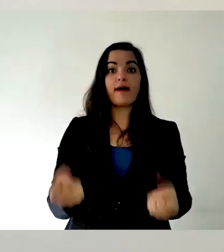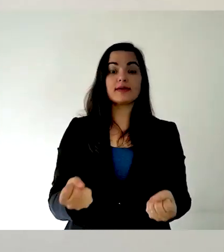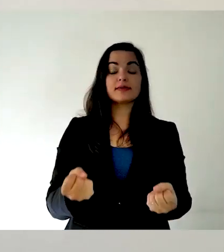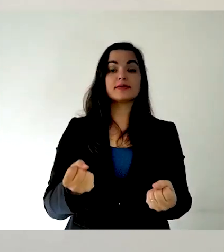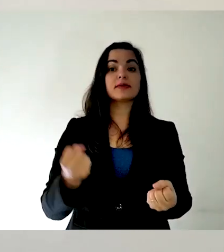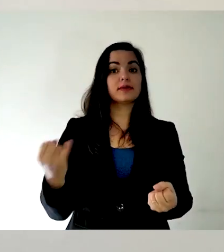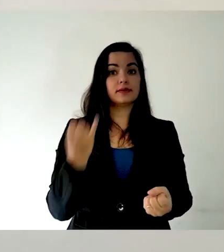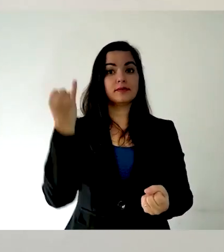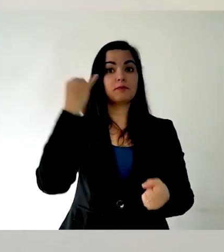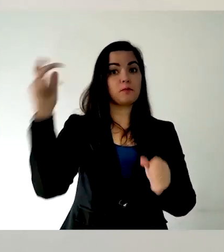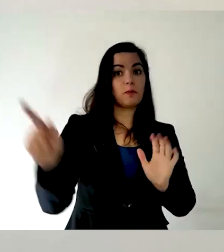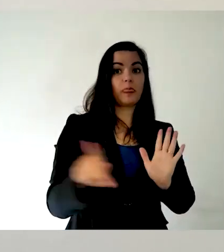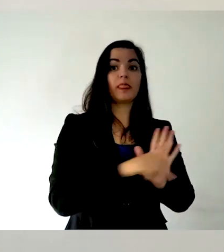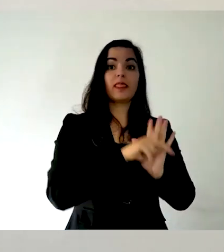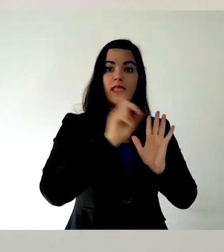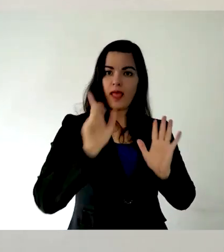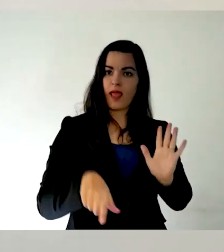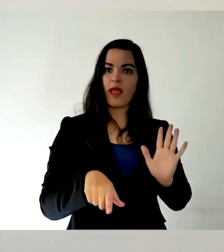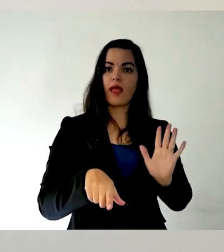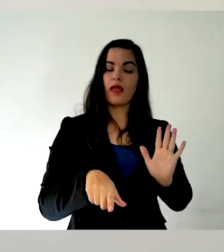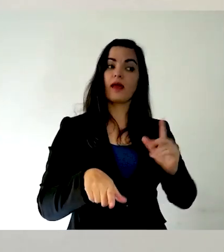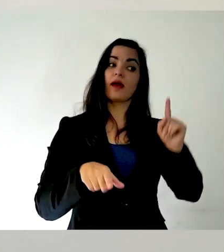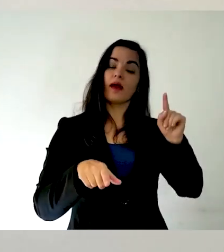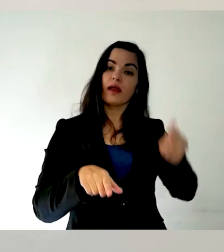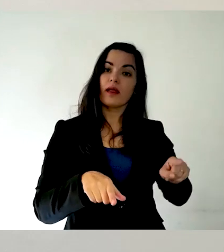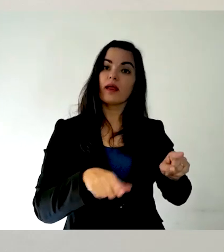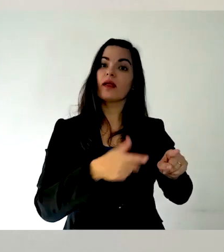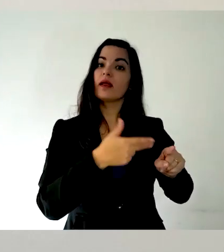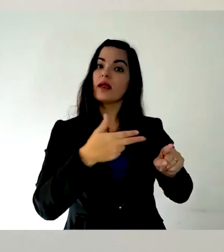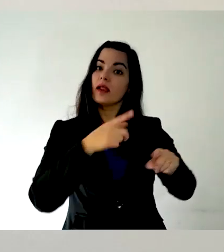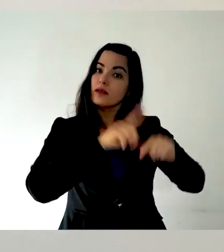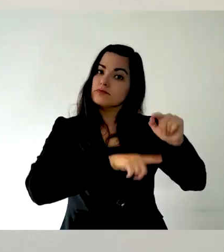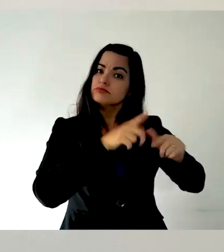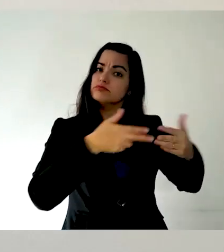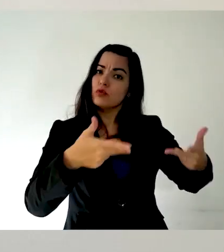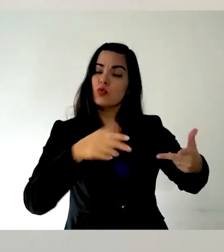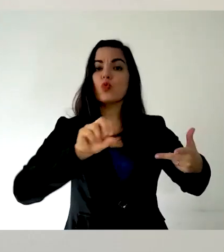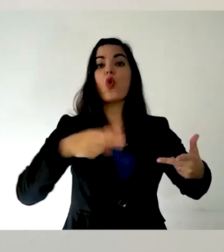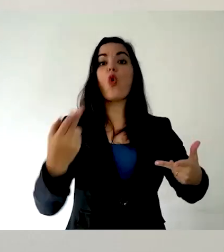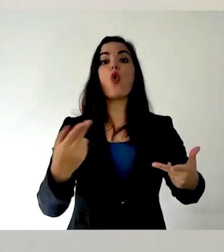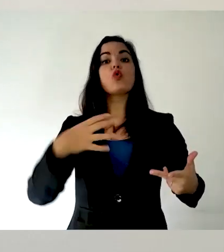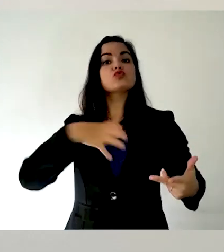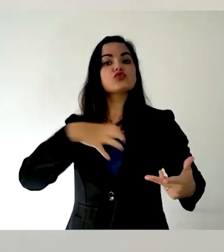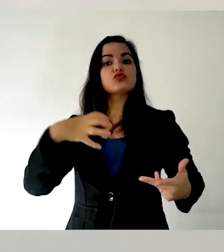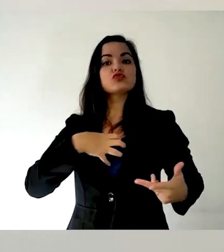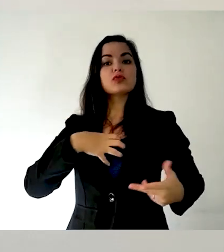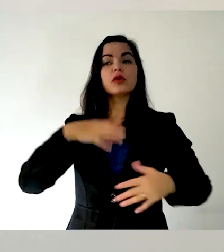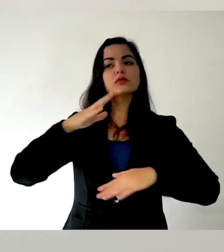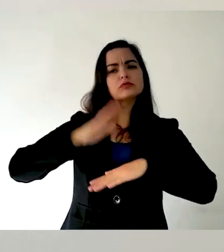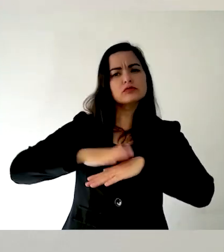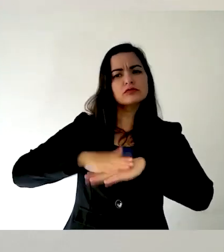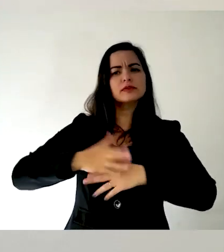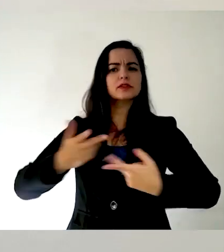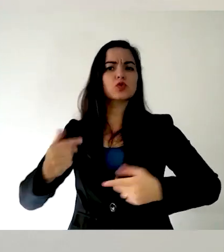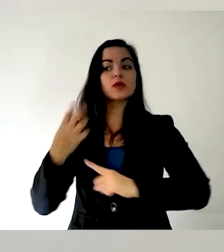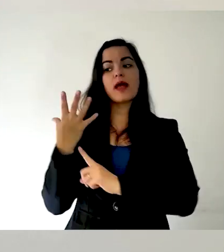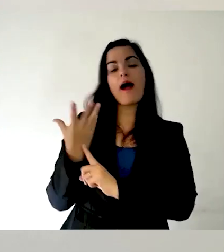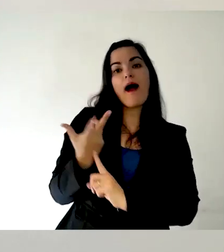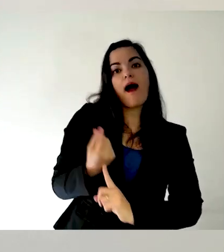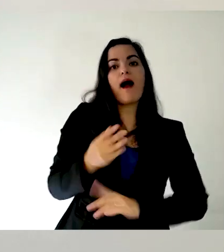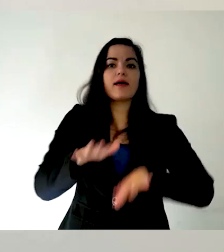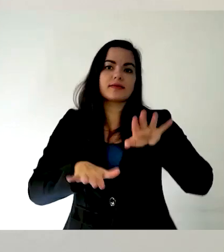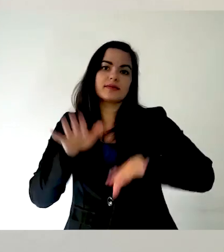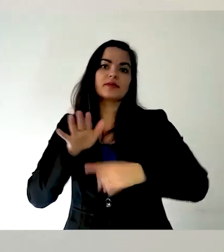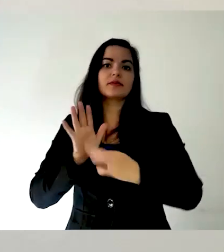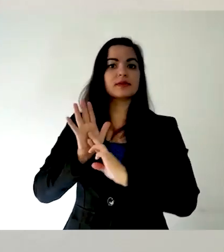ou imaterial, aquele objeto ou aquela forma de fazer algo, aquela representação